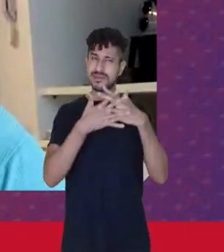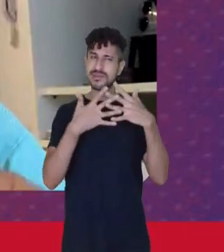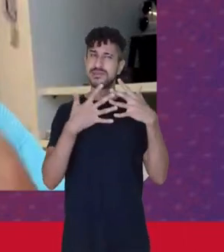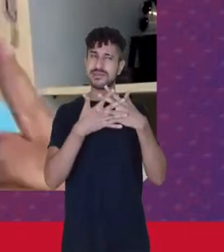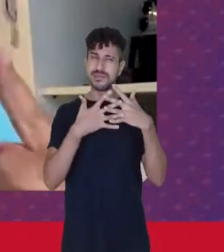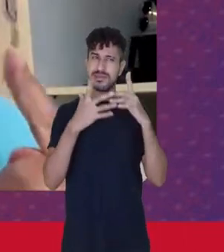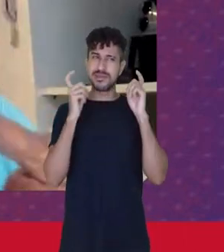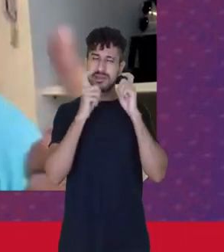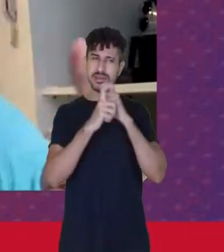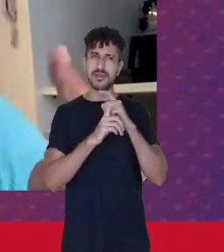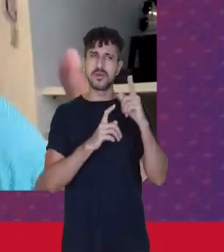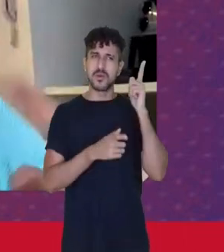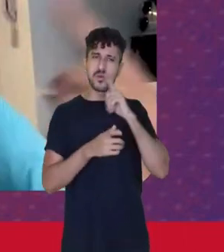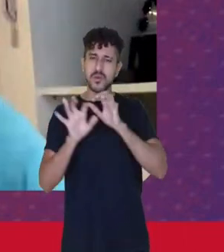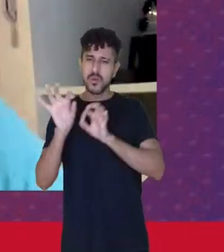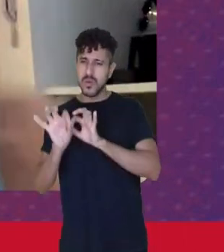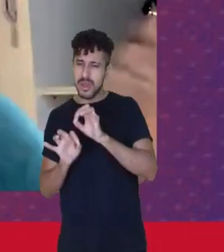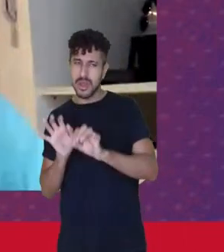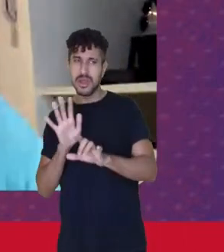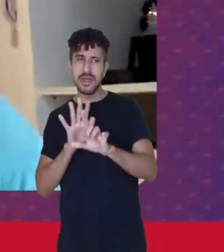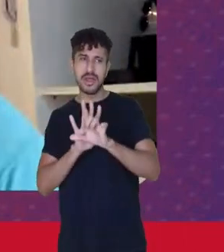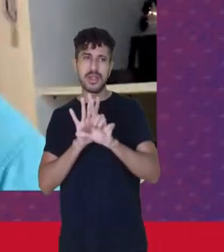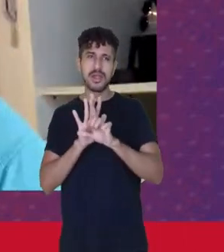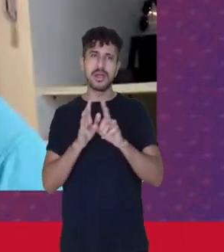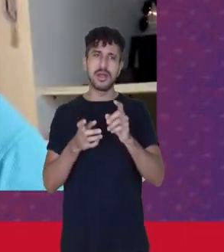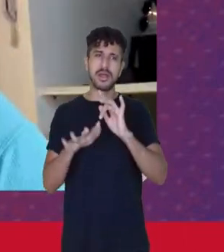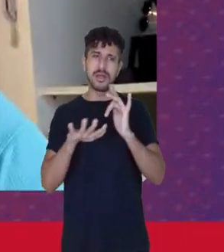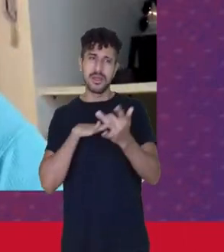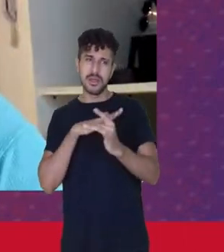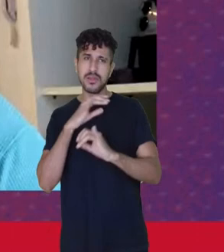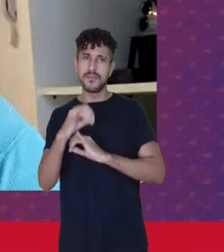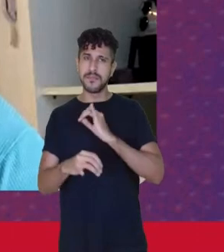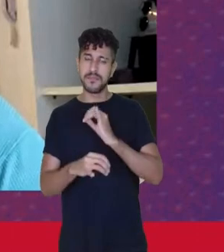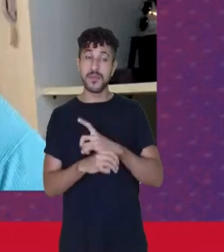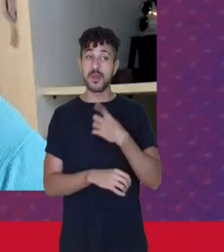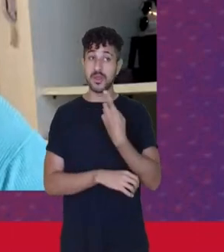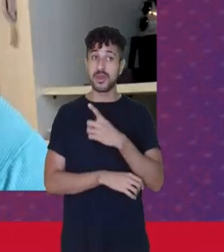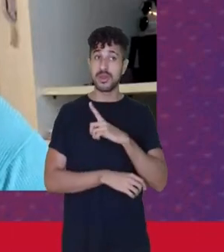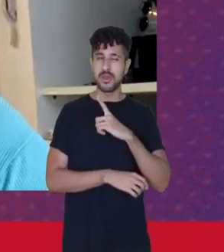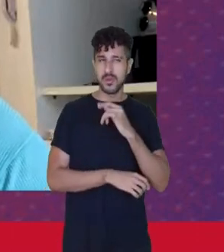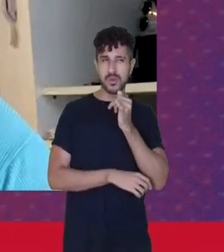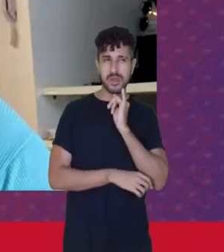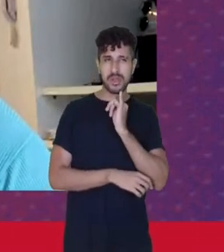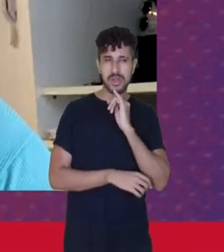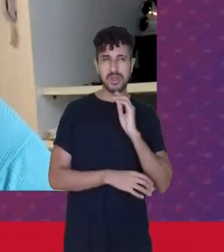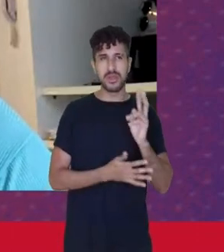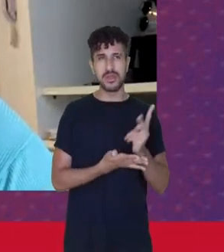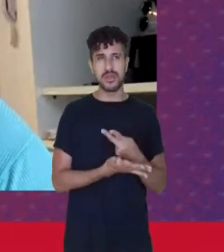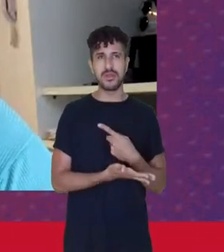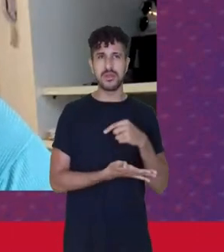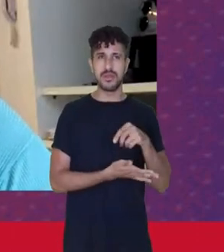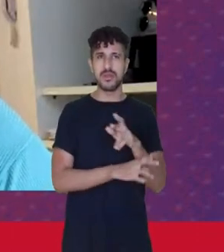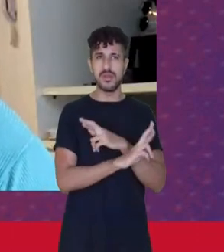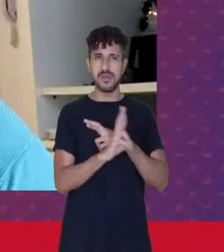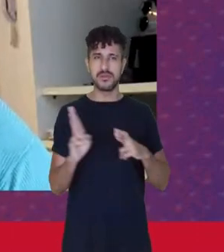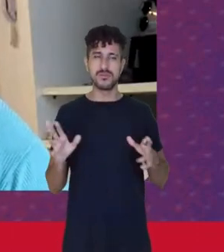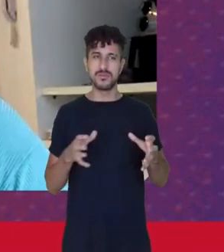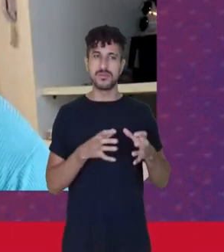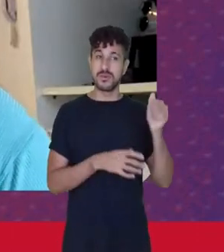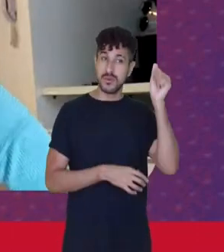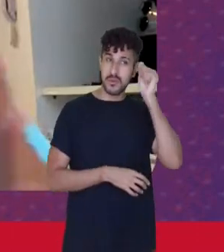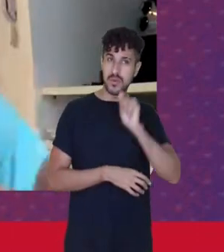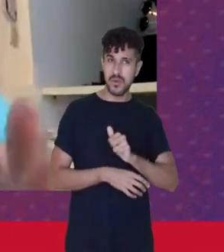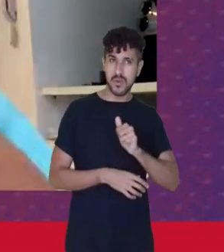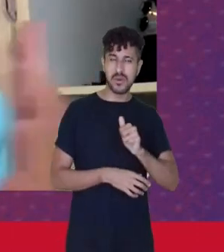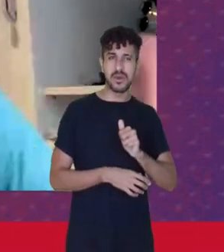você legislar em termos, né, de redes sociais e internet. Nós tivemos um exemplo que envolve mulher,